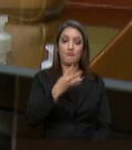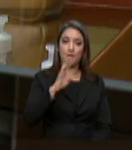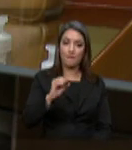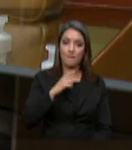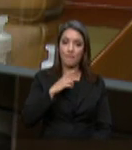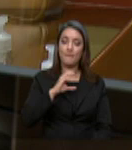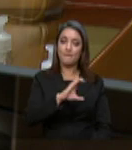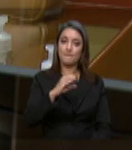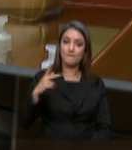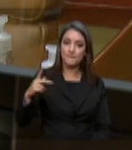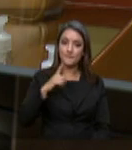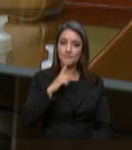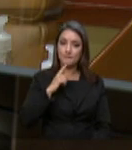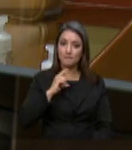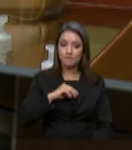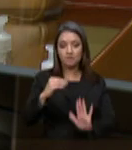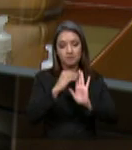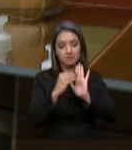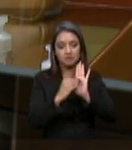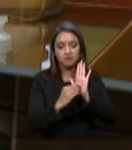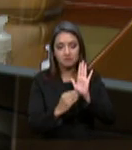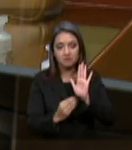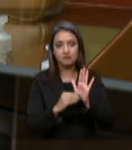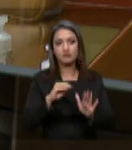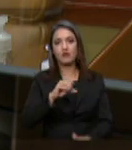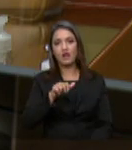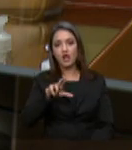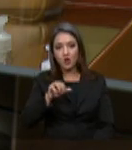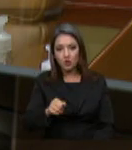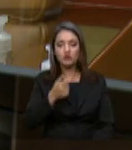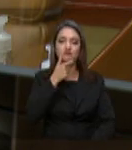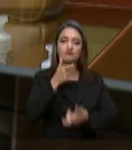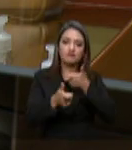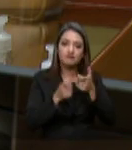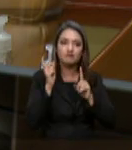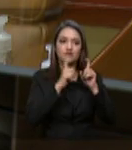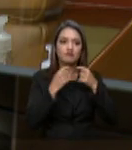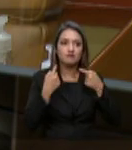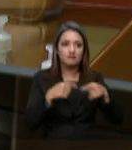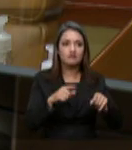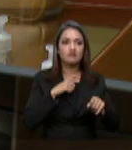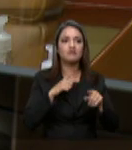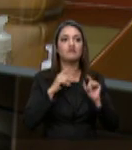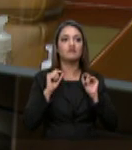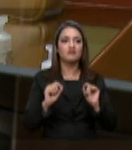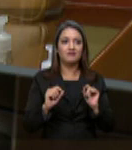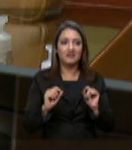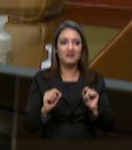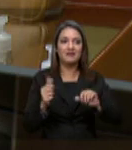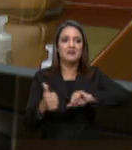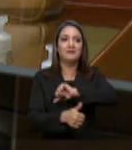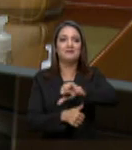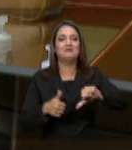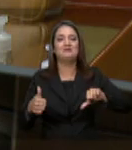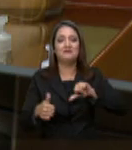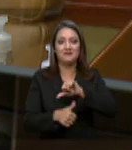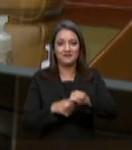temos um código penal que tem as figuras da calúnia injúria e difamação as mudanças que apenas trouxeram